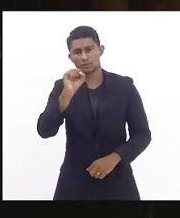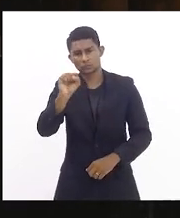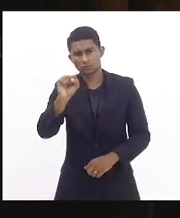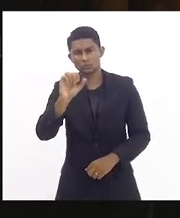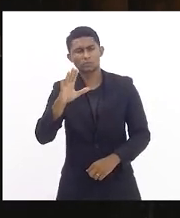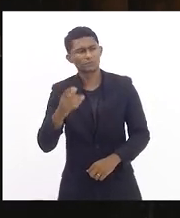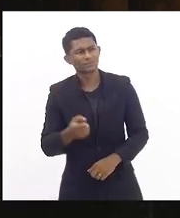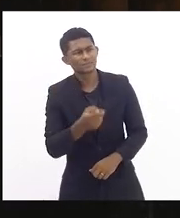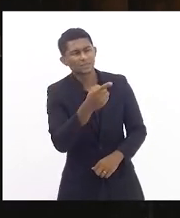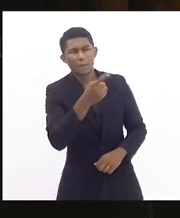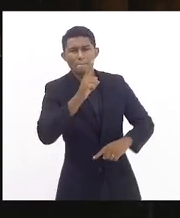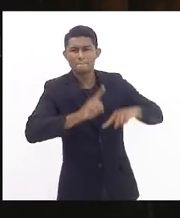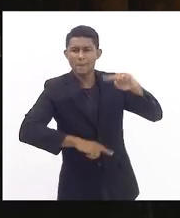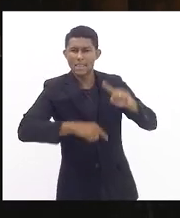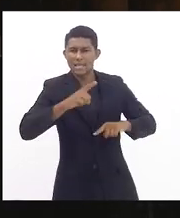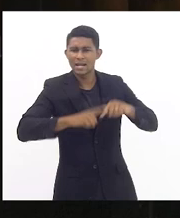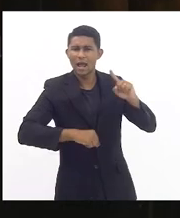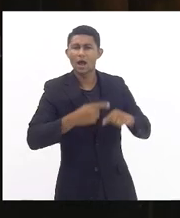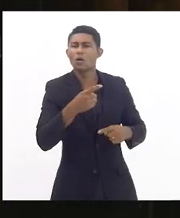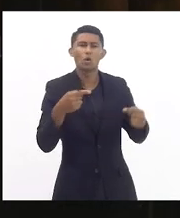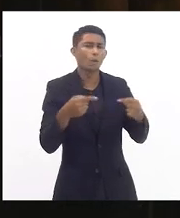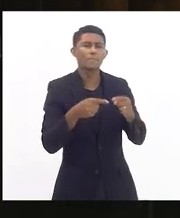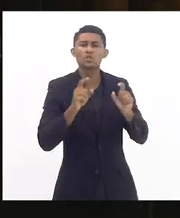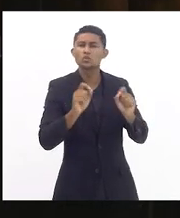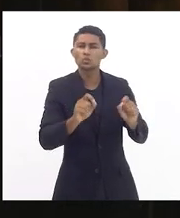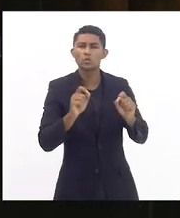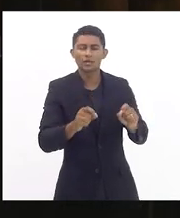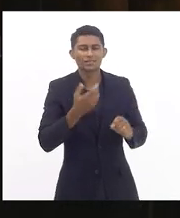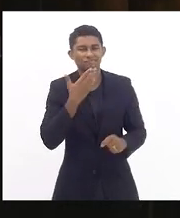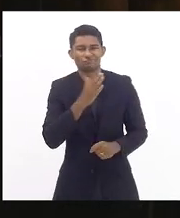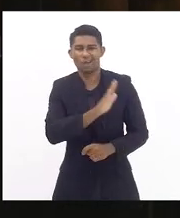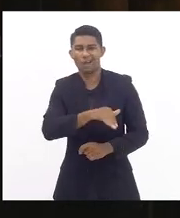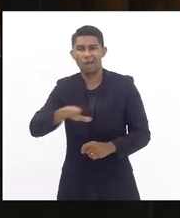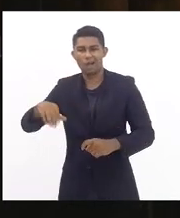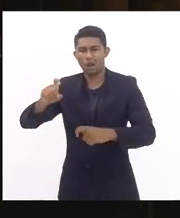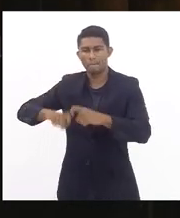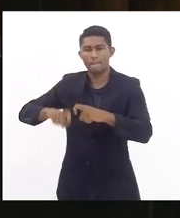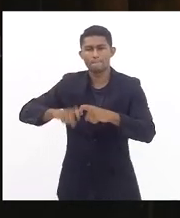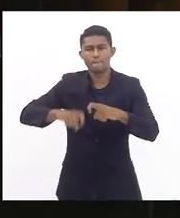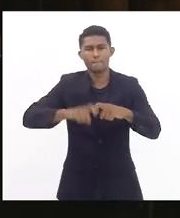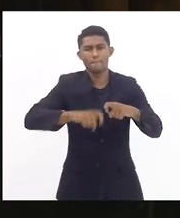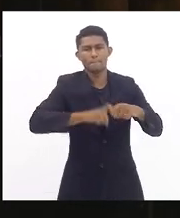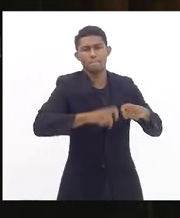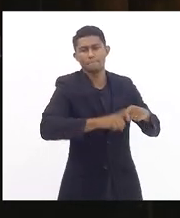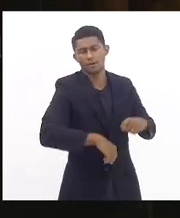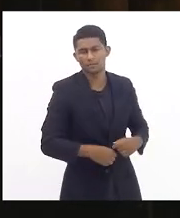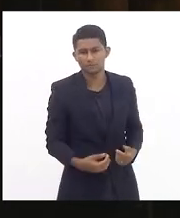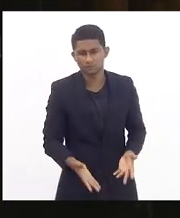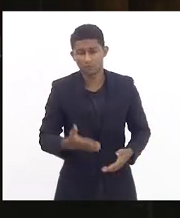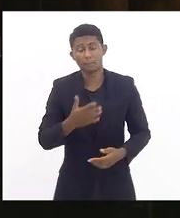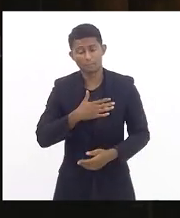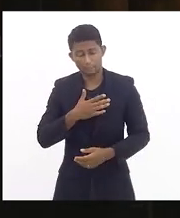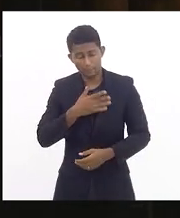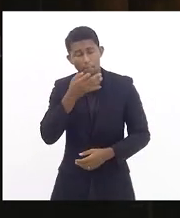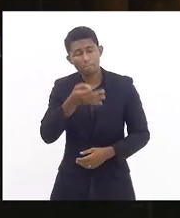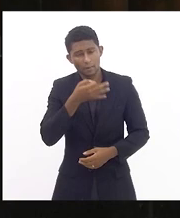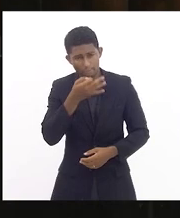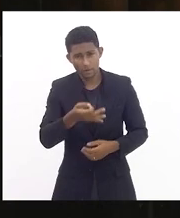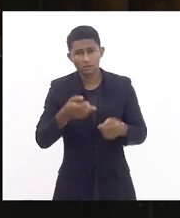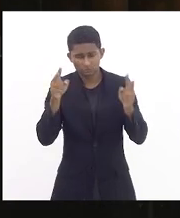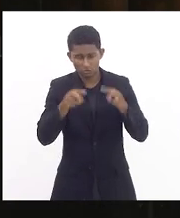é um material de pedofilia. Quando você reproduz, para mim, a meu ver, a meu pensar, é